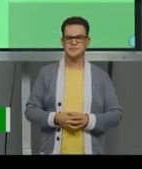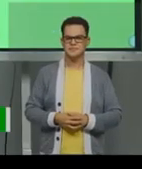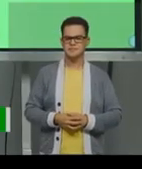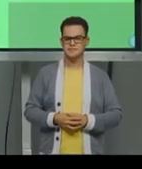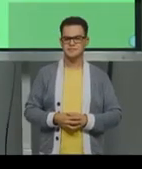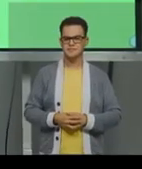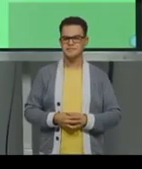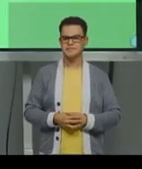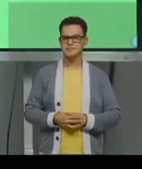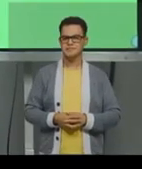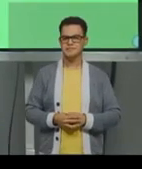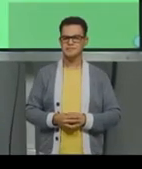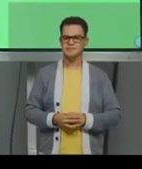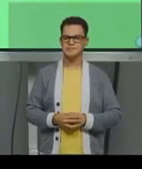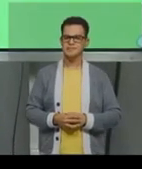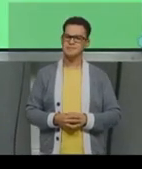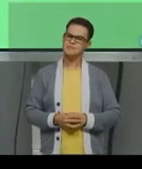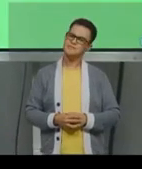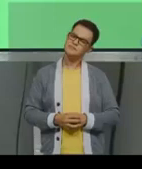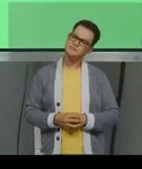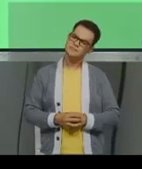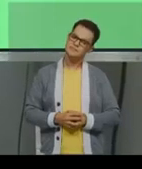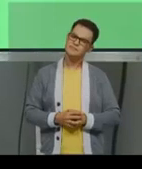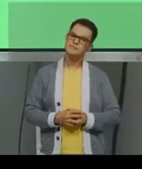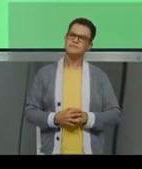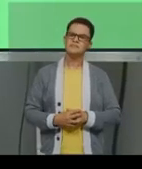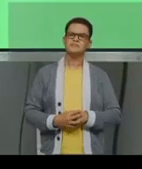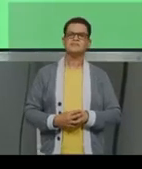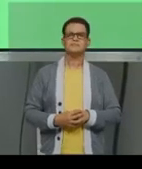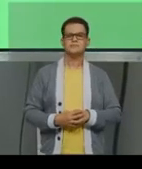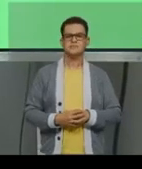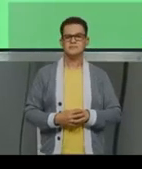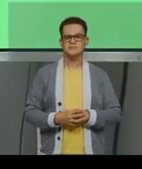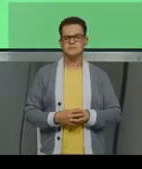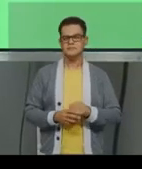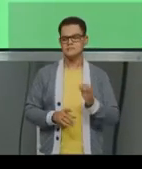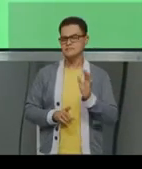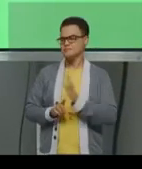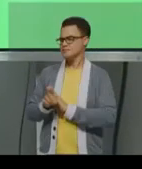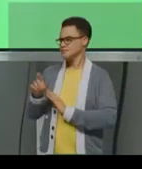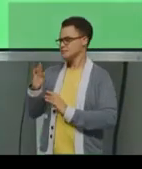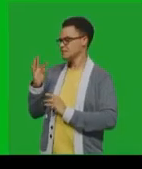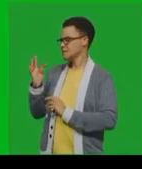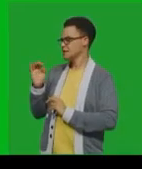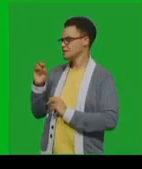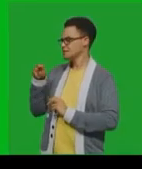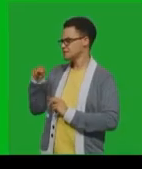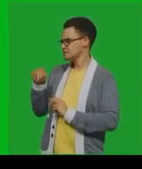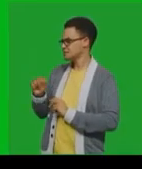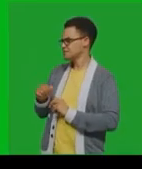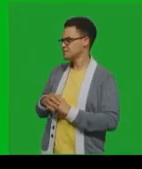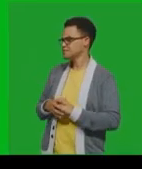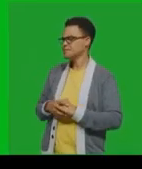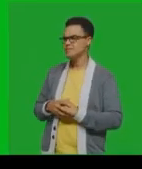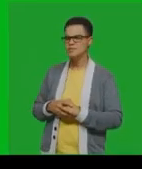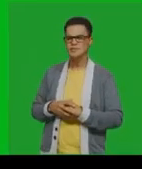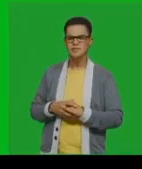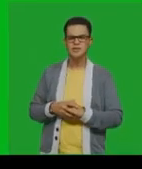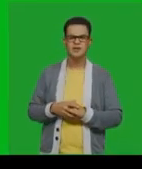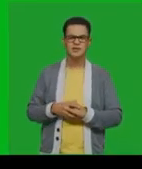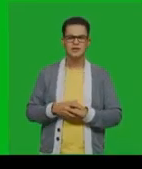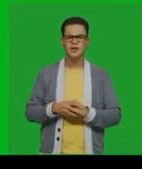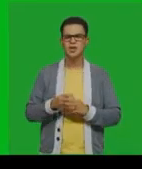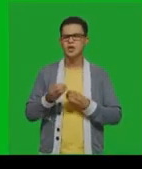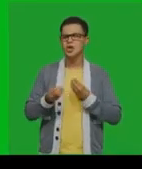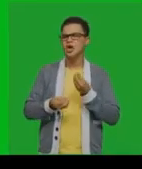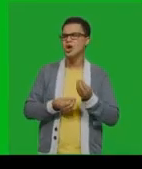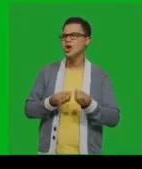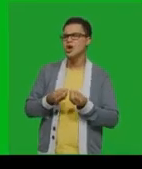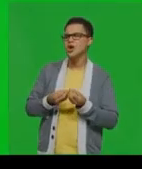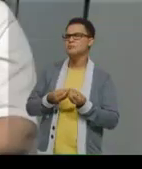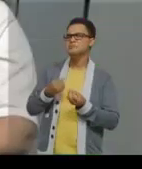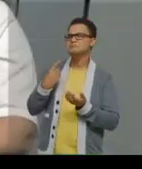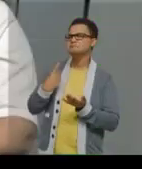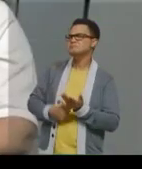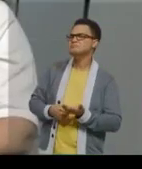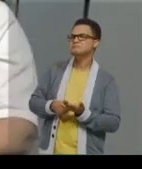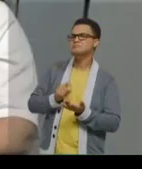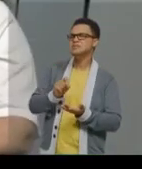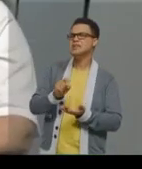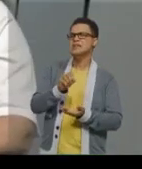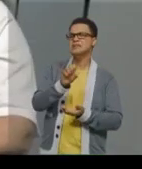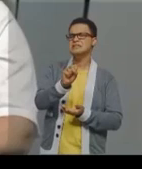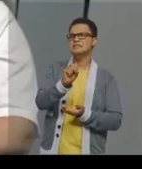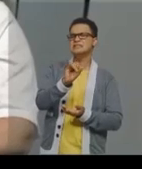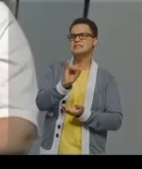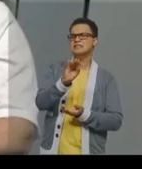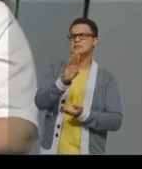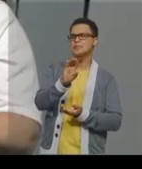Viviane. Vamos para a próxima. Nossa próxima dúvida é para a professora Tassiana. Como podemos definir o que é símbolo? Bem,